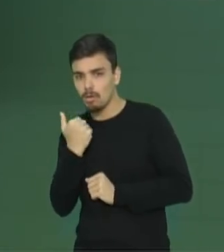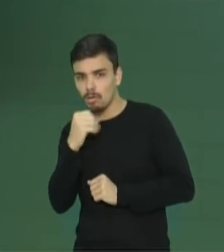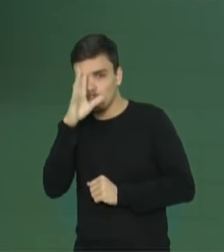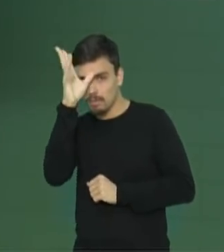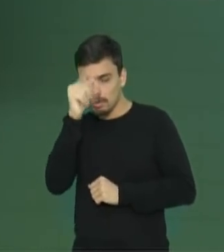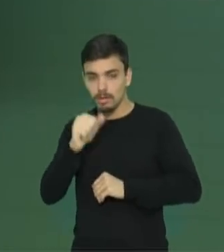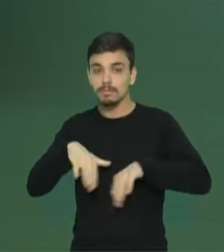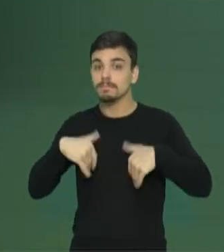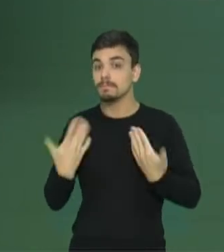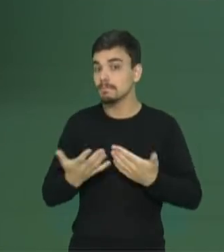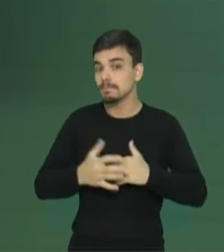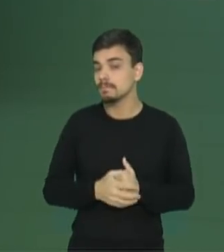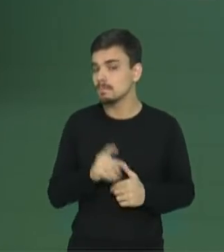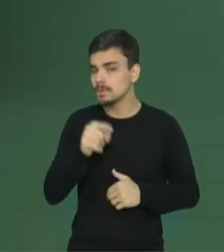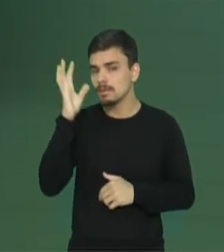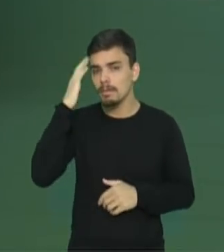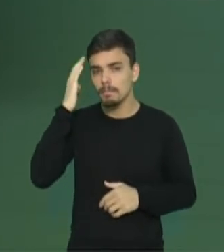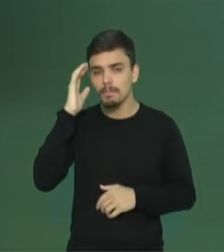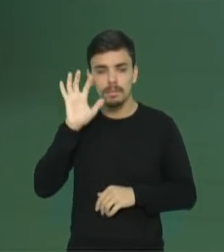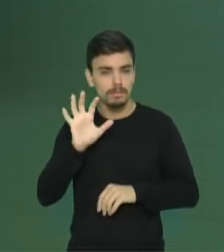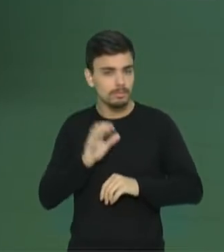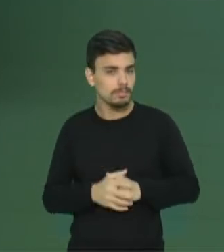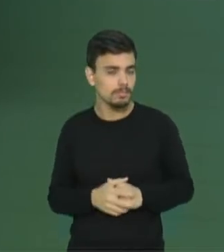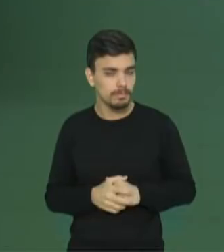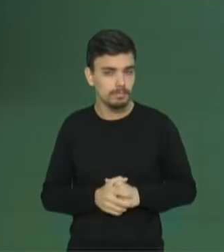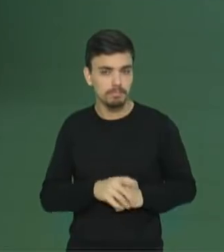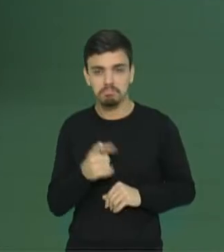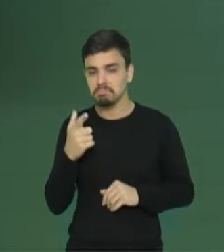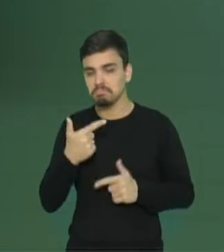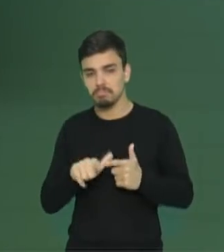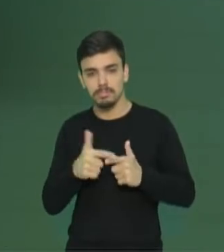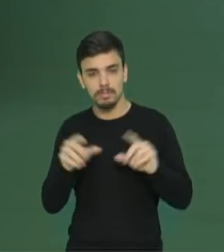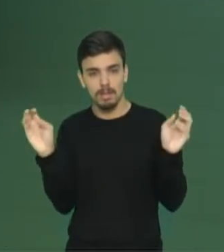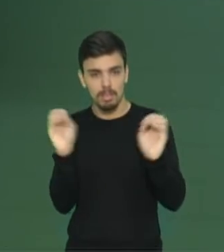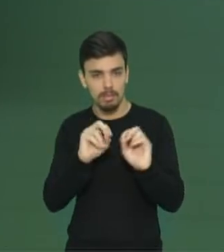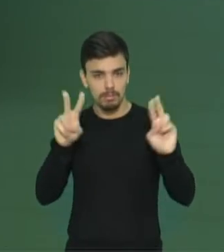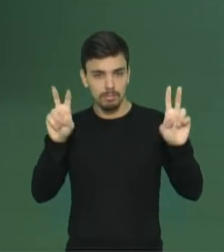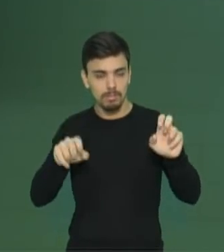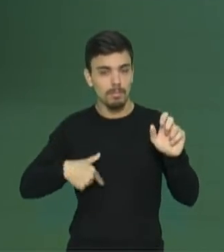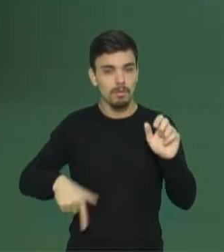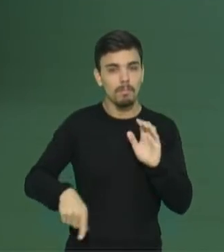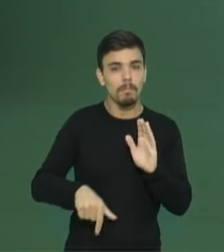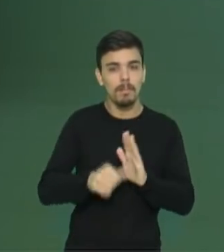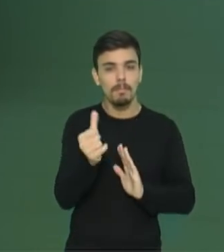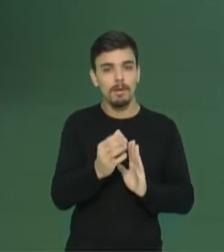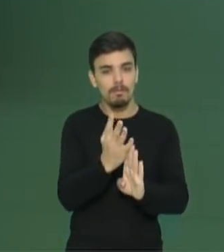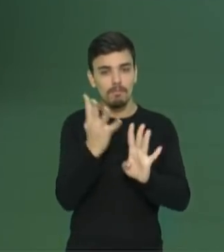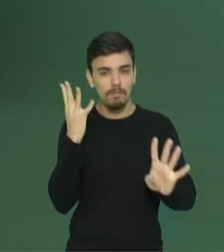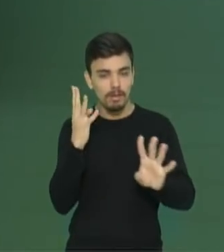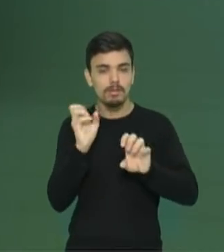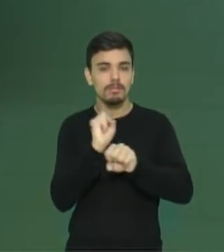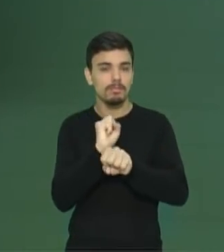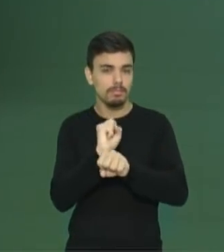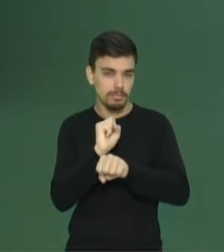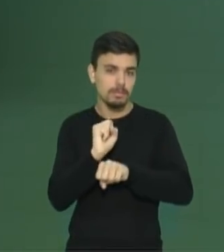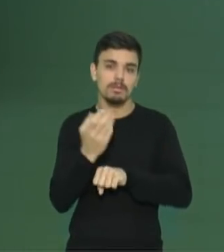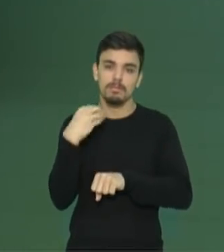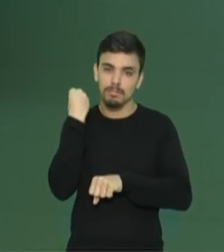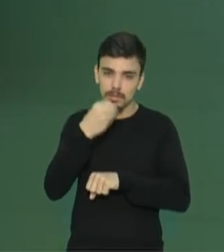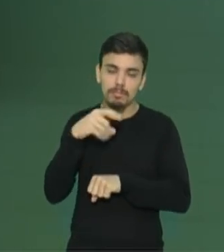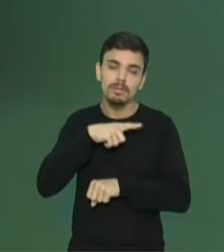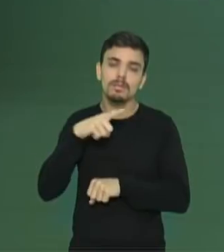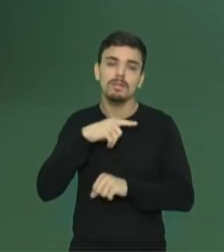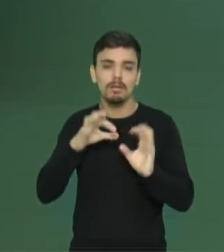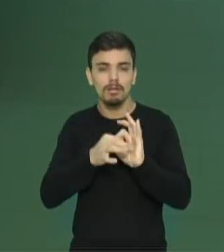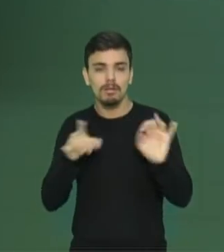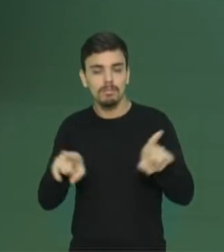Que tal, hein? Já pensaram nisso? Não vejo problema algum, sou o primeiro da fila a experimentar. Basta que tenha disponível com uma segurança